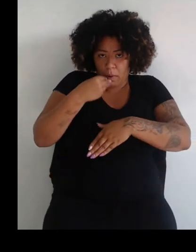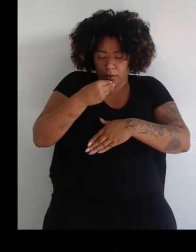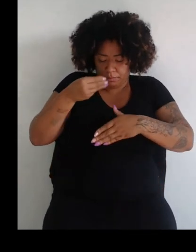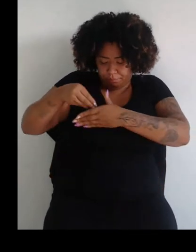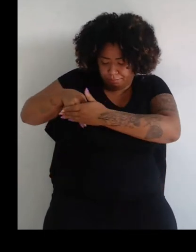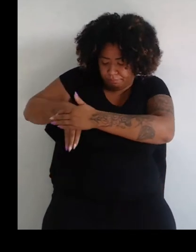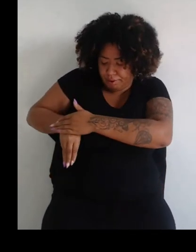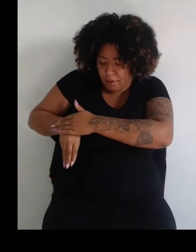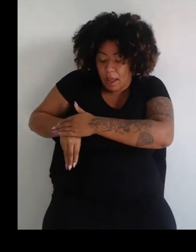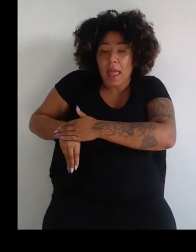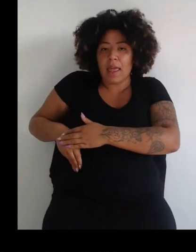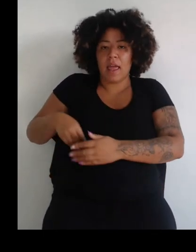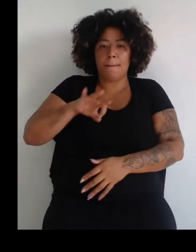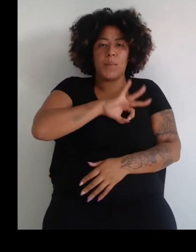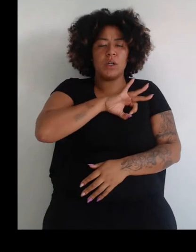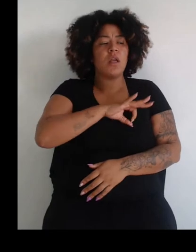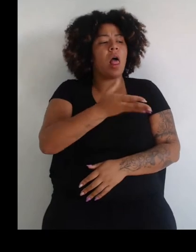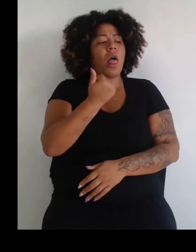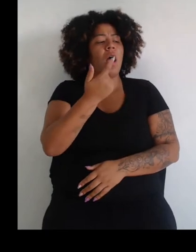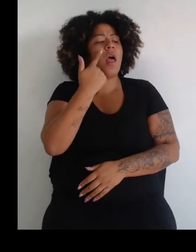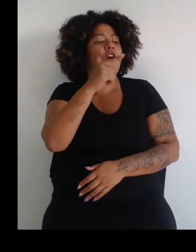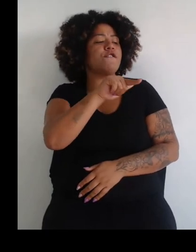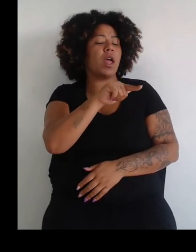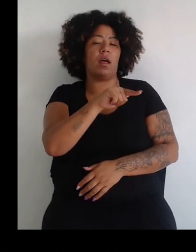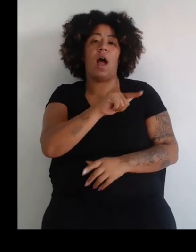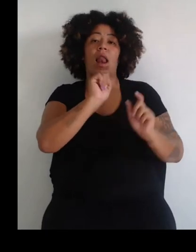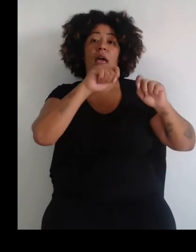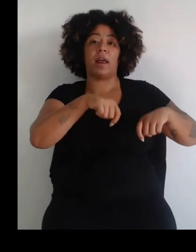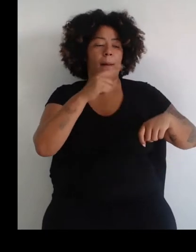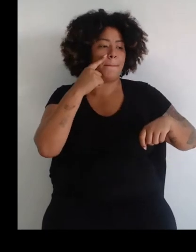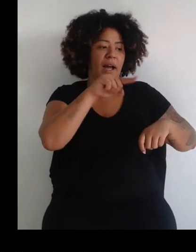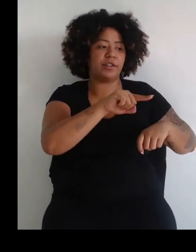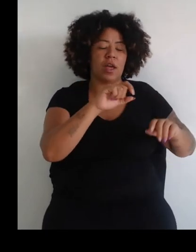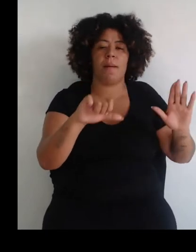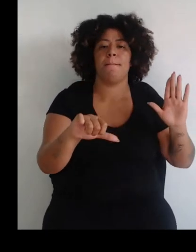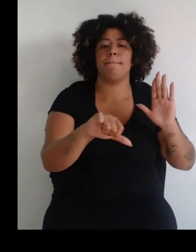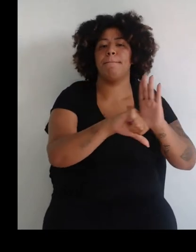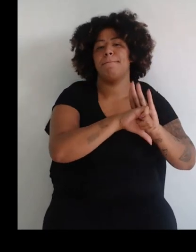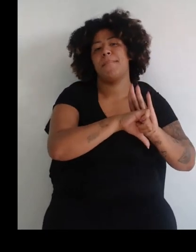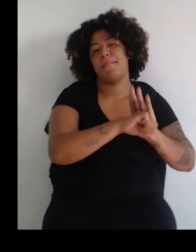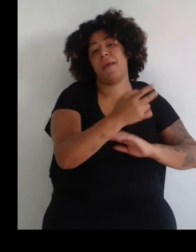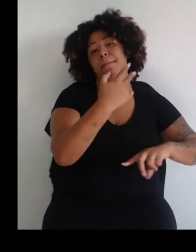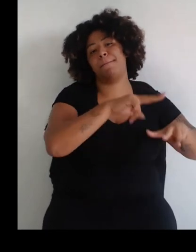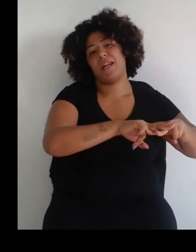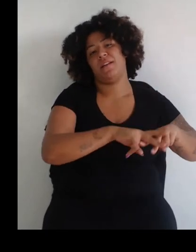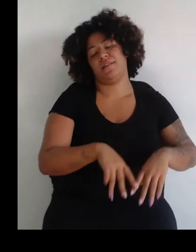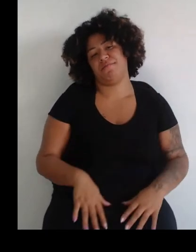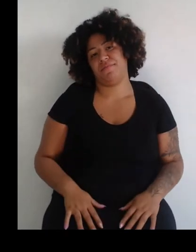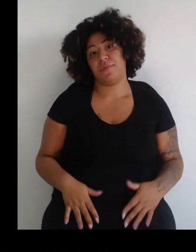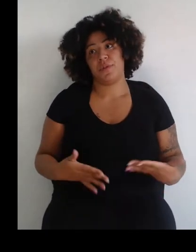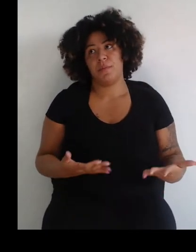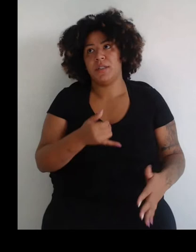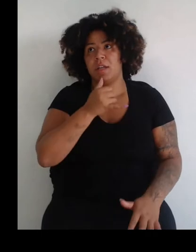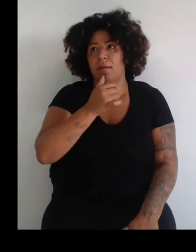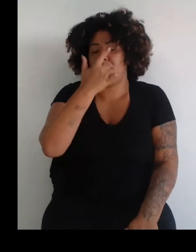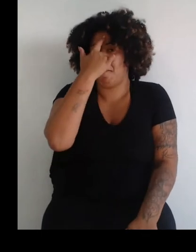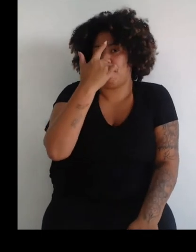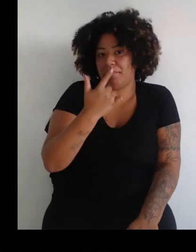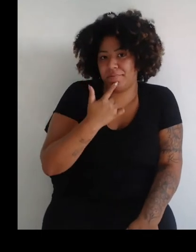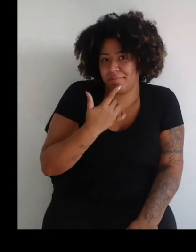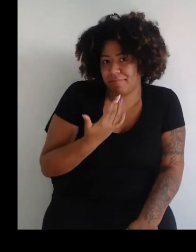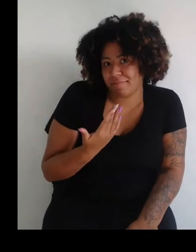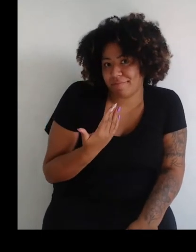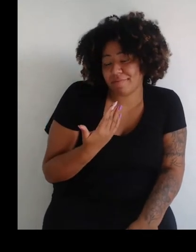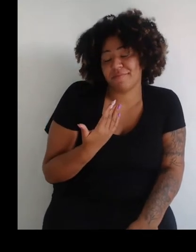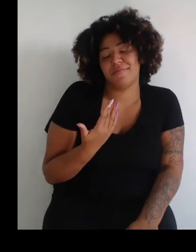e outros sinais por exemplo expressão facial em 1954